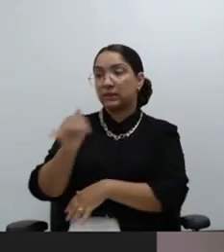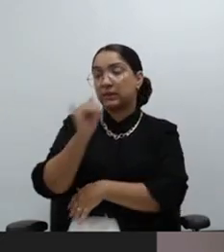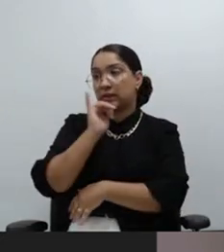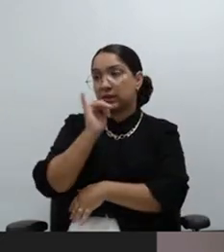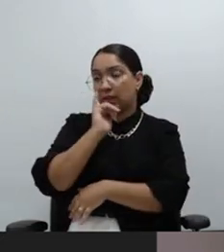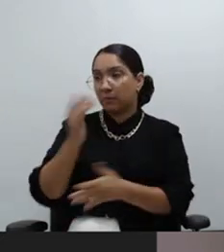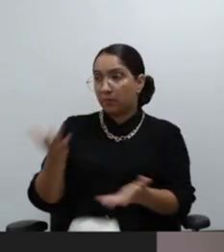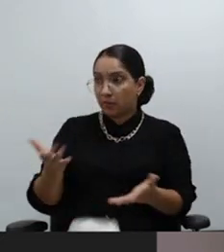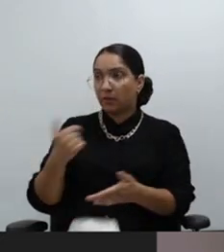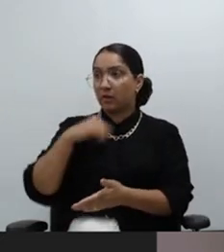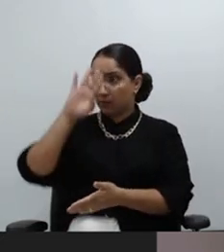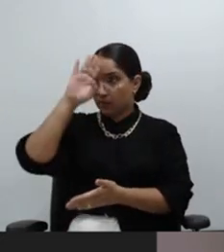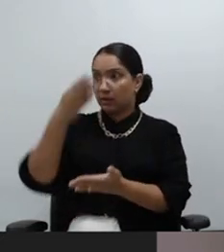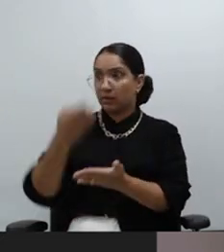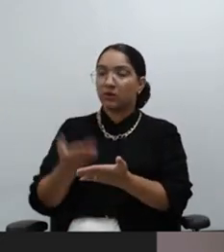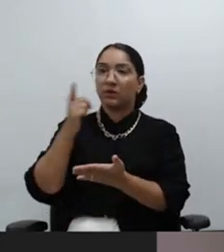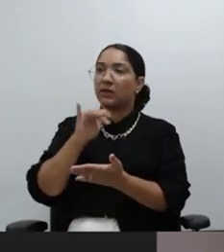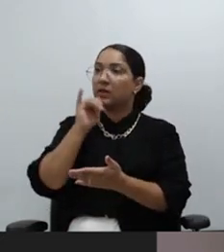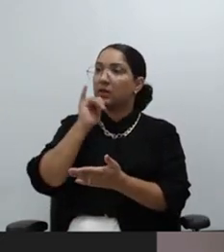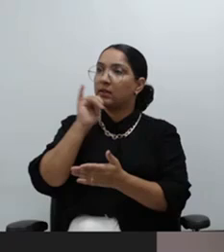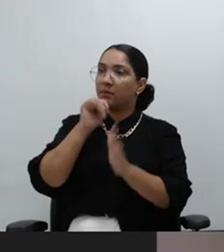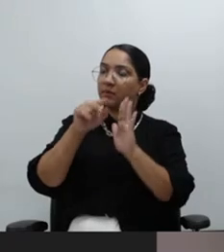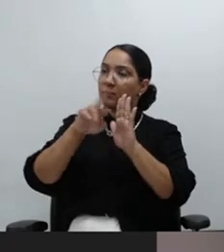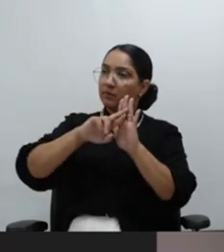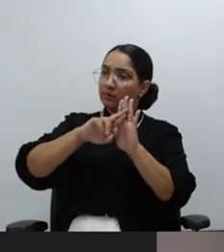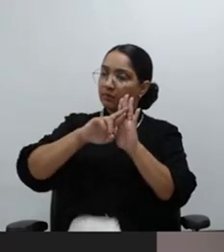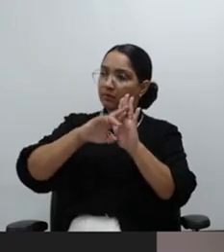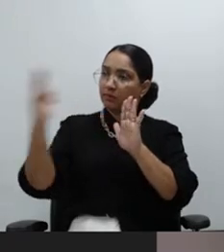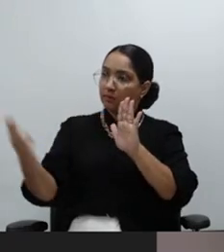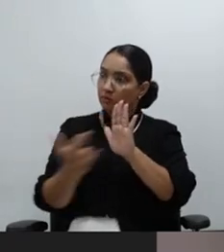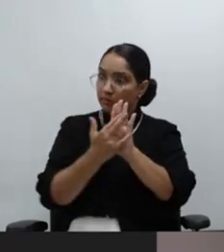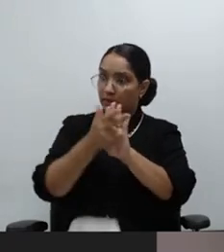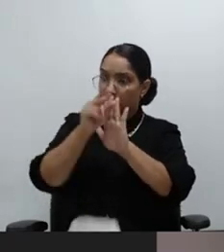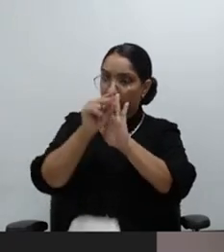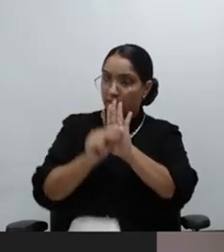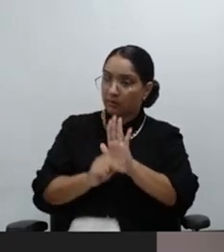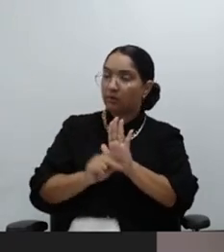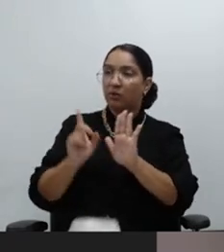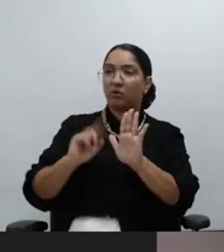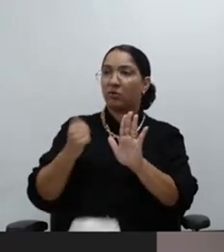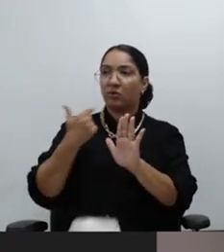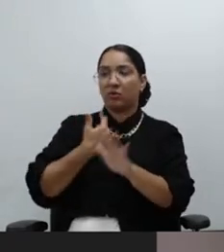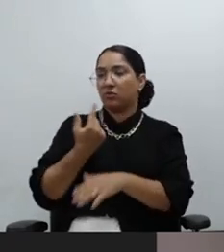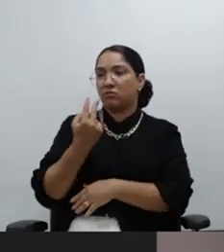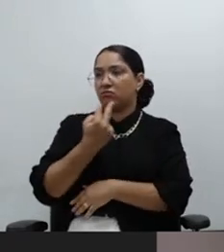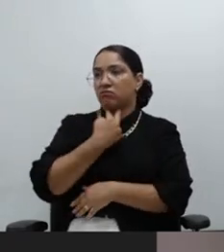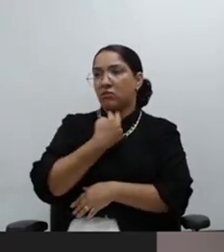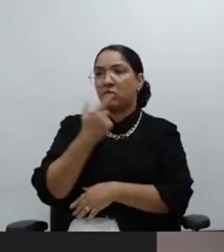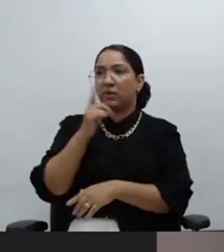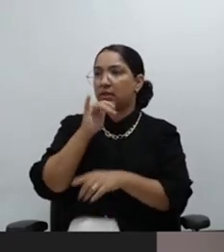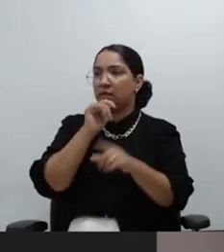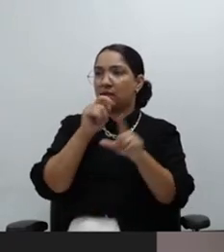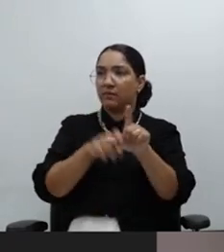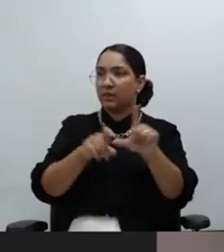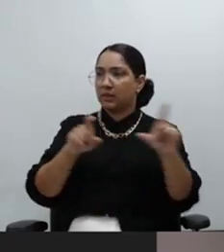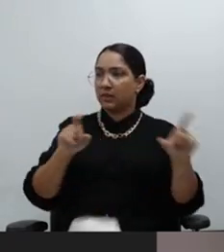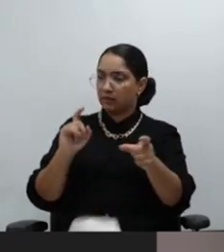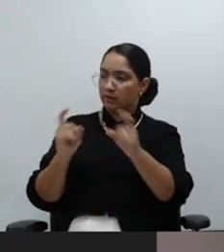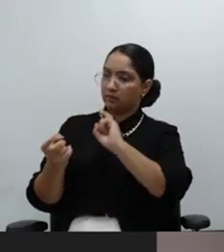eu acredito que, do ponto de vista regimental, a gente não tem muito espaço para suspender a realização das sessões de maneira